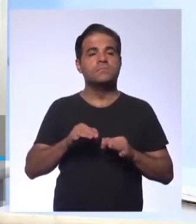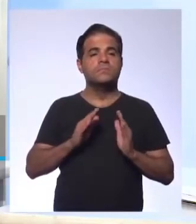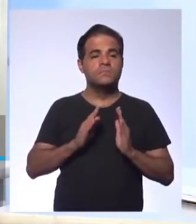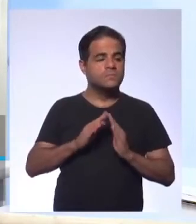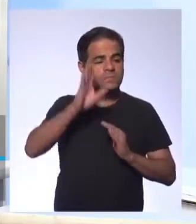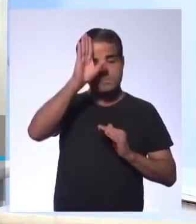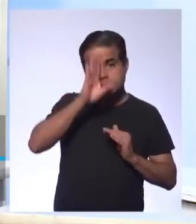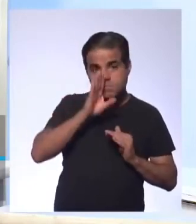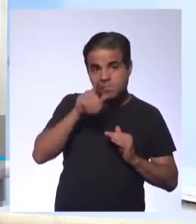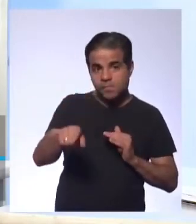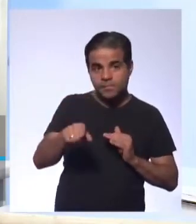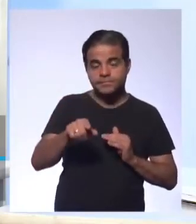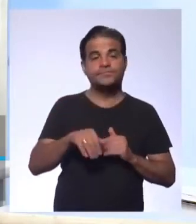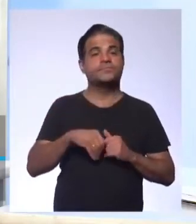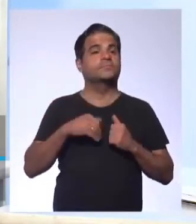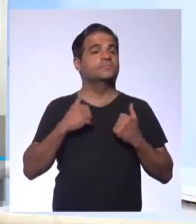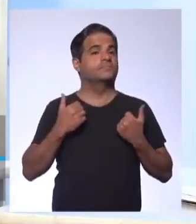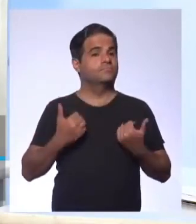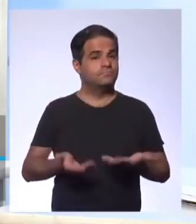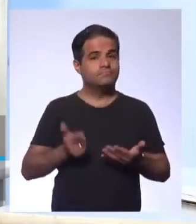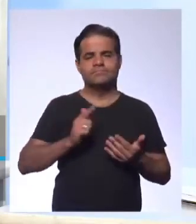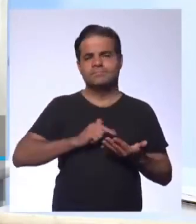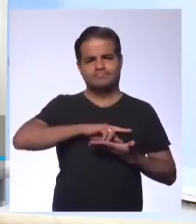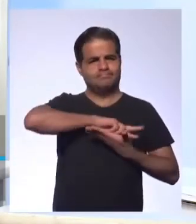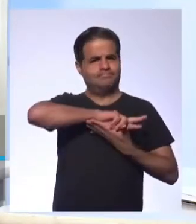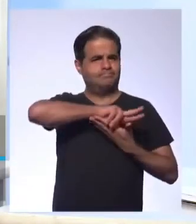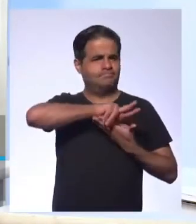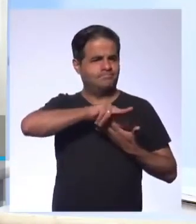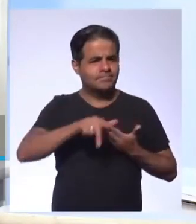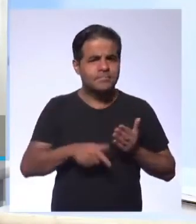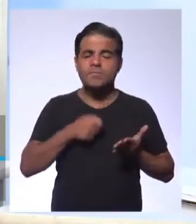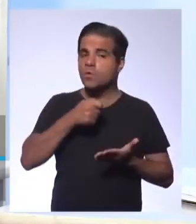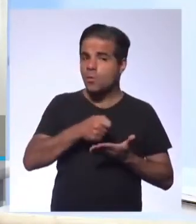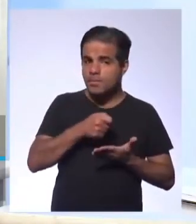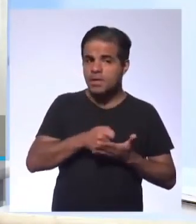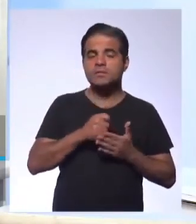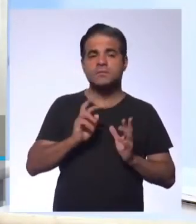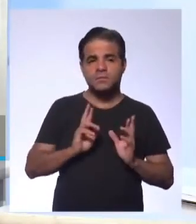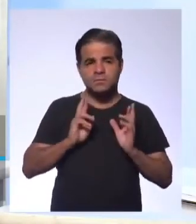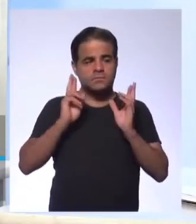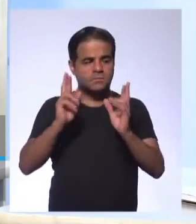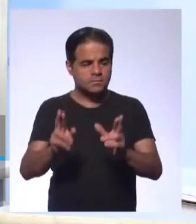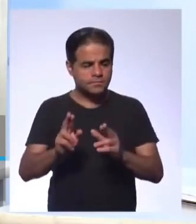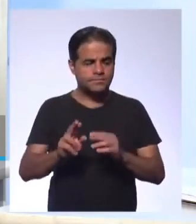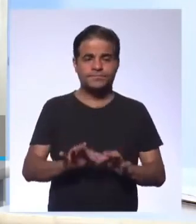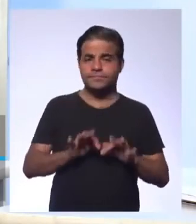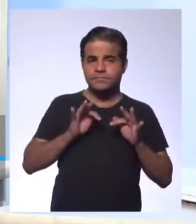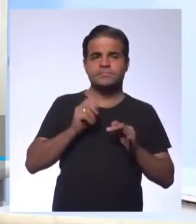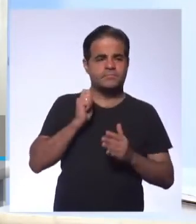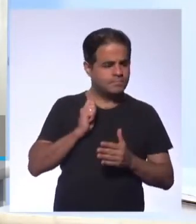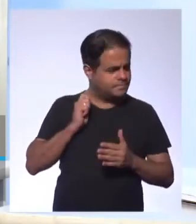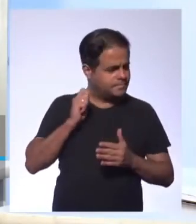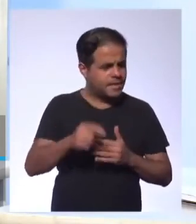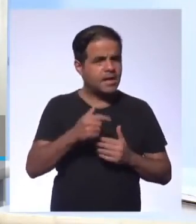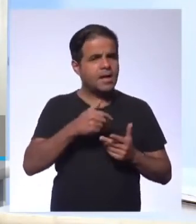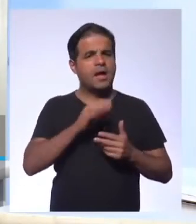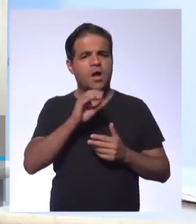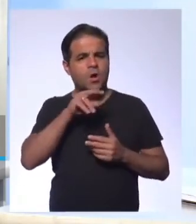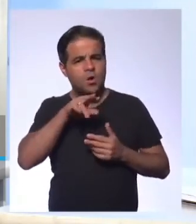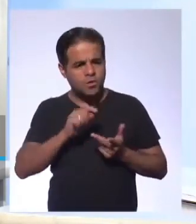graça, mas eles têm uma série de obrigações que eles devem para o seu senhor feudal. Eles têm que pagar a